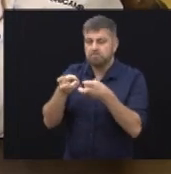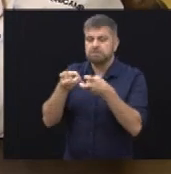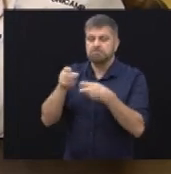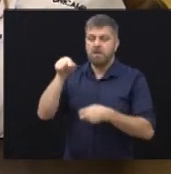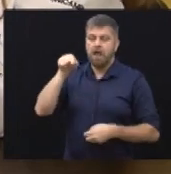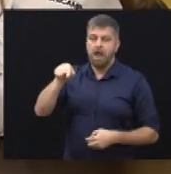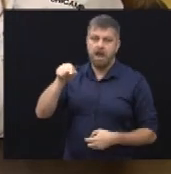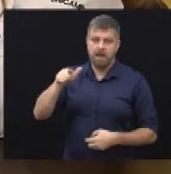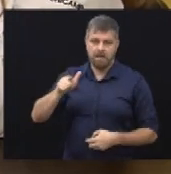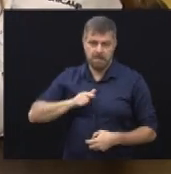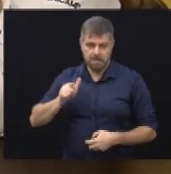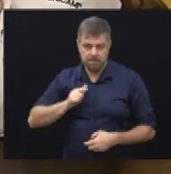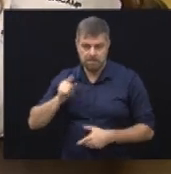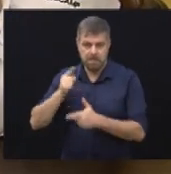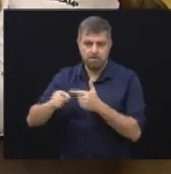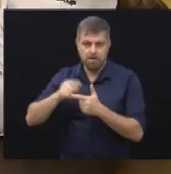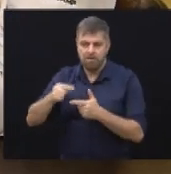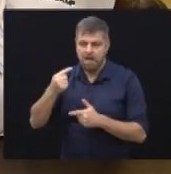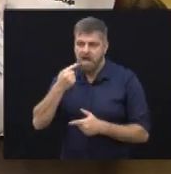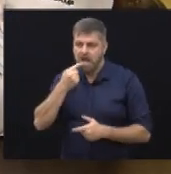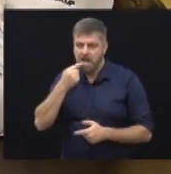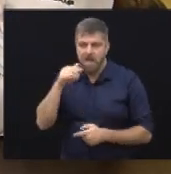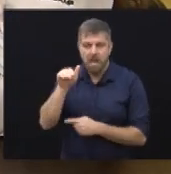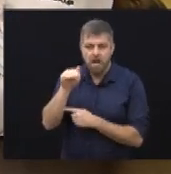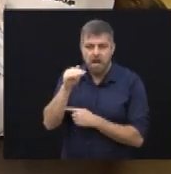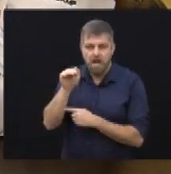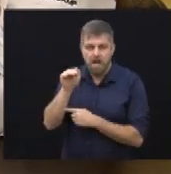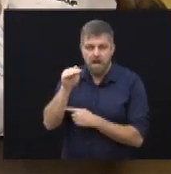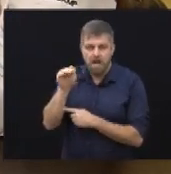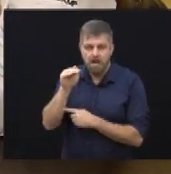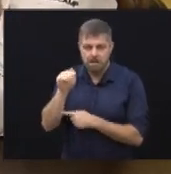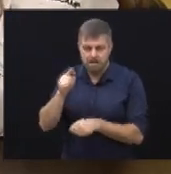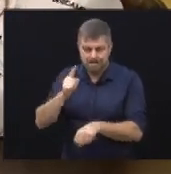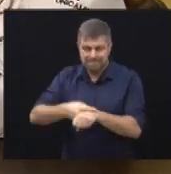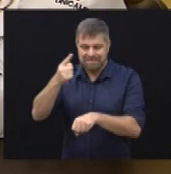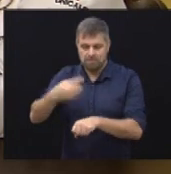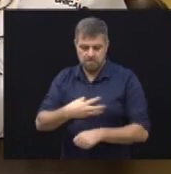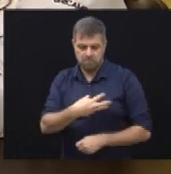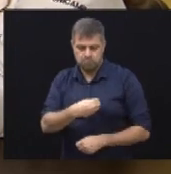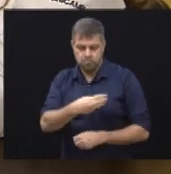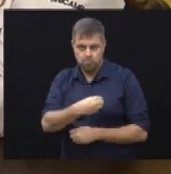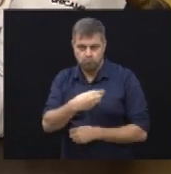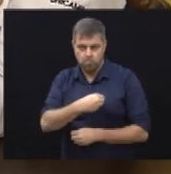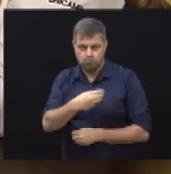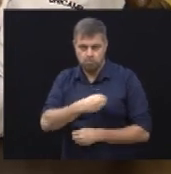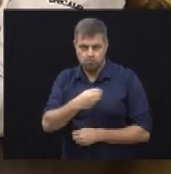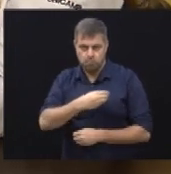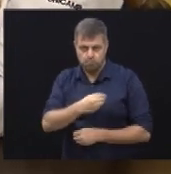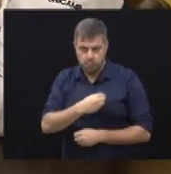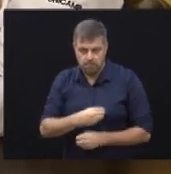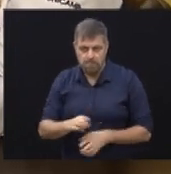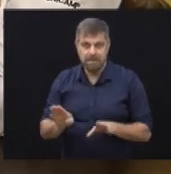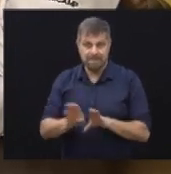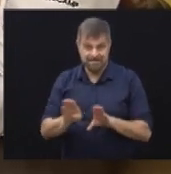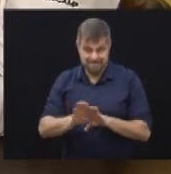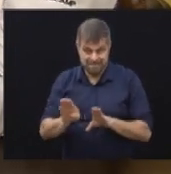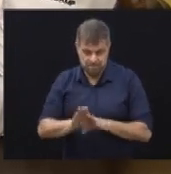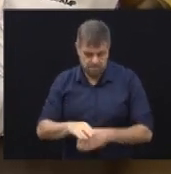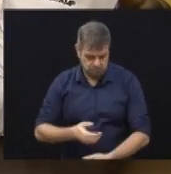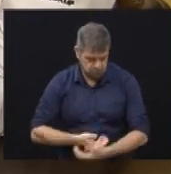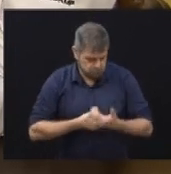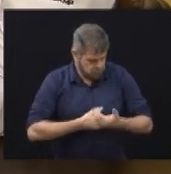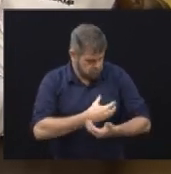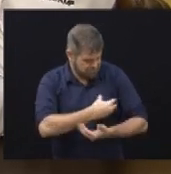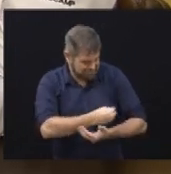conseguir identificar se essa criança tem alguma alteração no frênulo que pode vir a trazer alguma dificuldade na amamentação, dificuldade